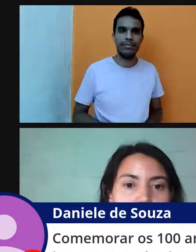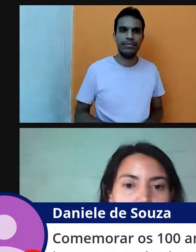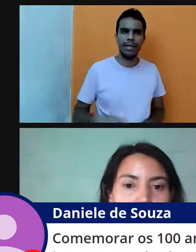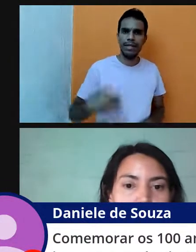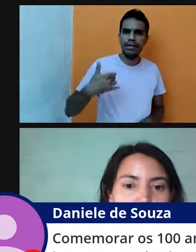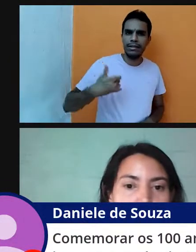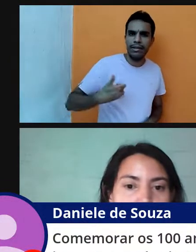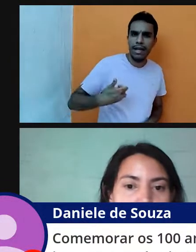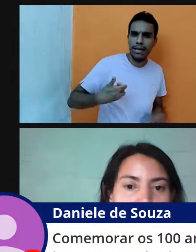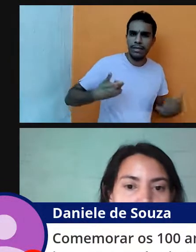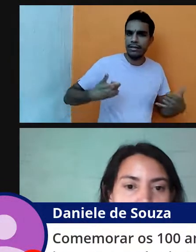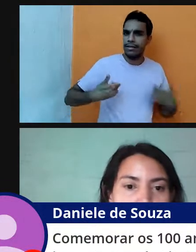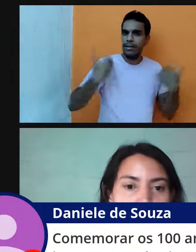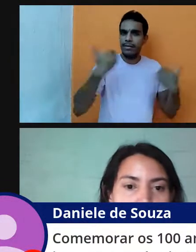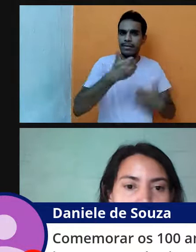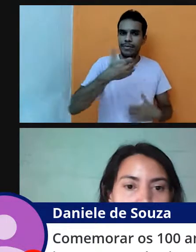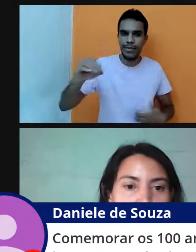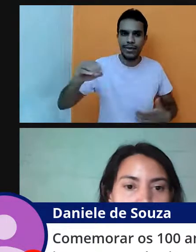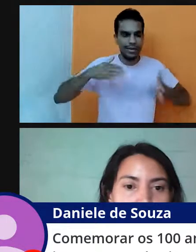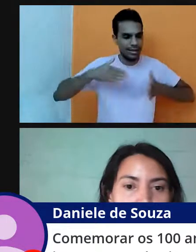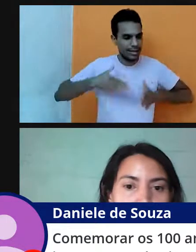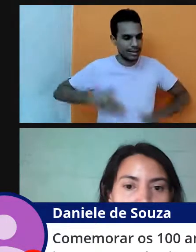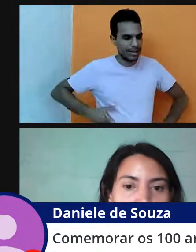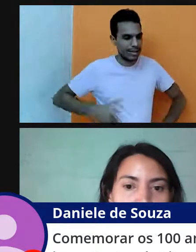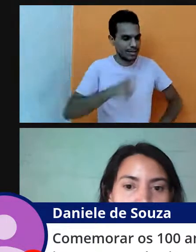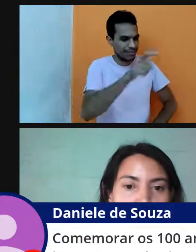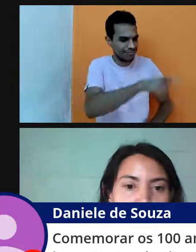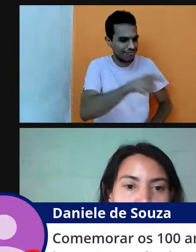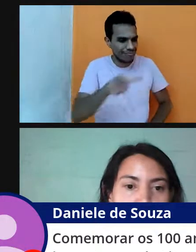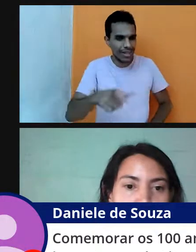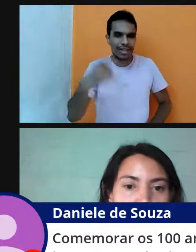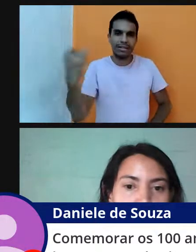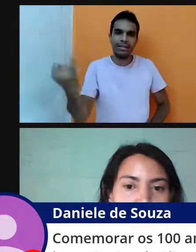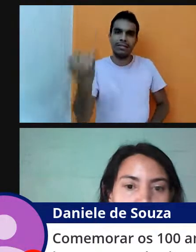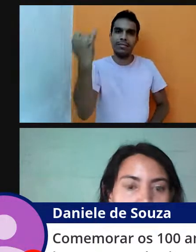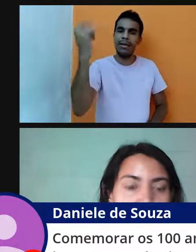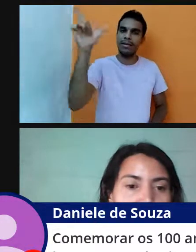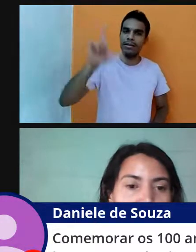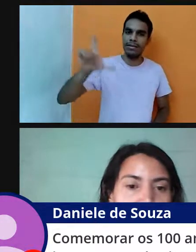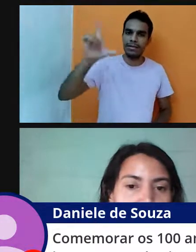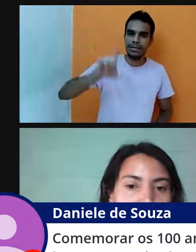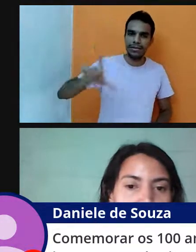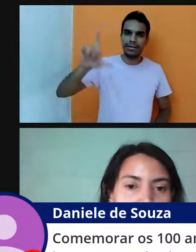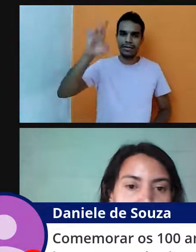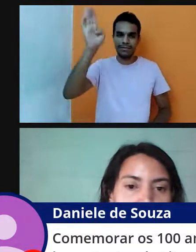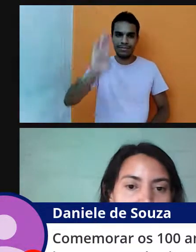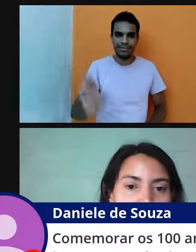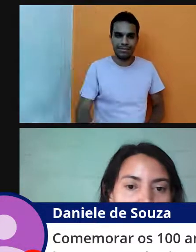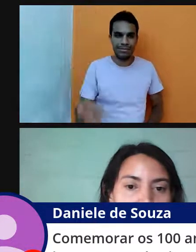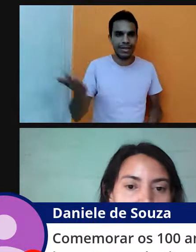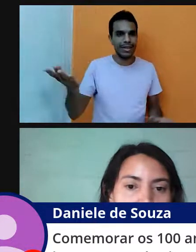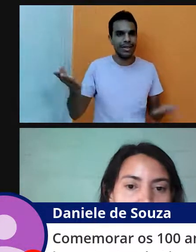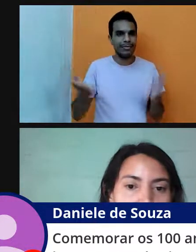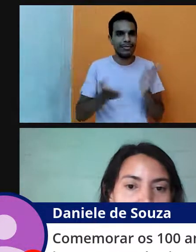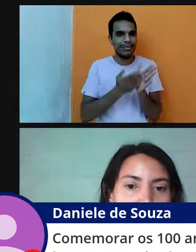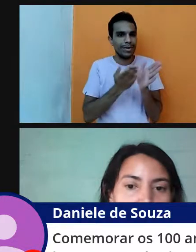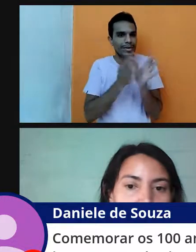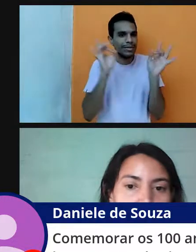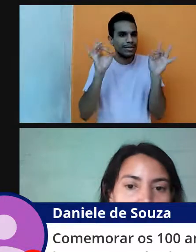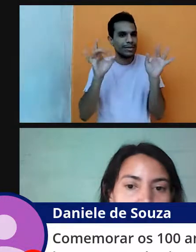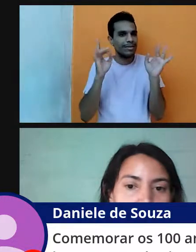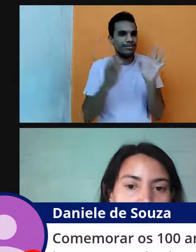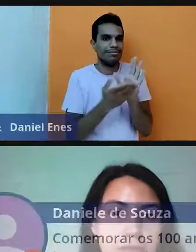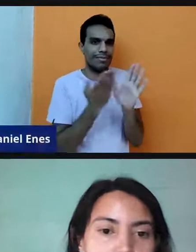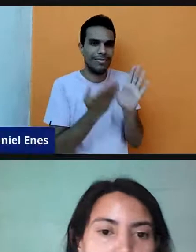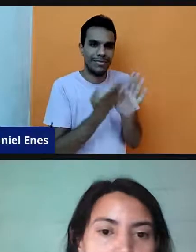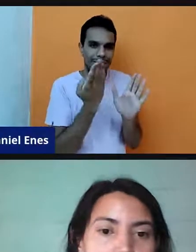os 100 anos de nascimento dessas figuras importantes da literatura brasileira por meio de uma edição especial da revista é uma ideia